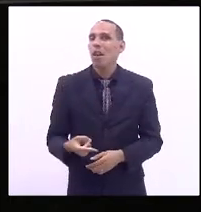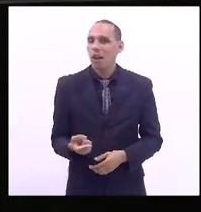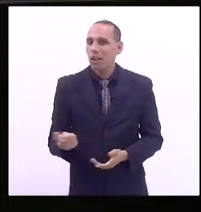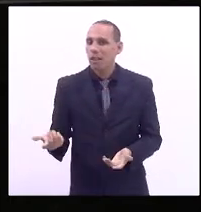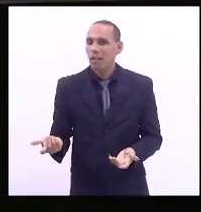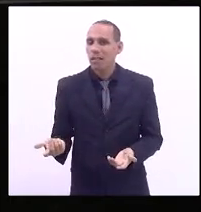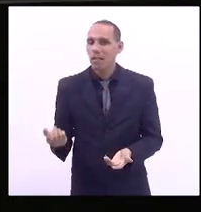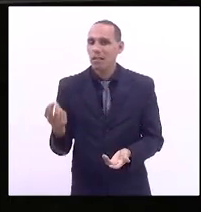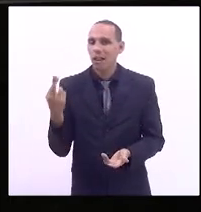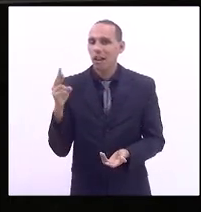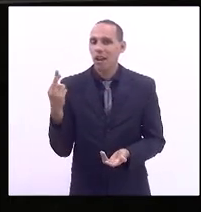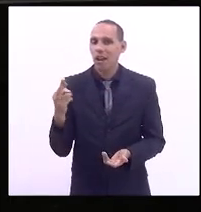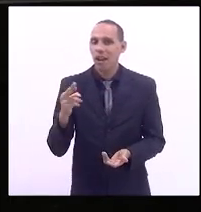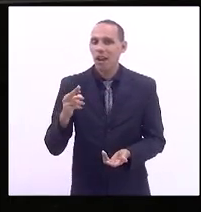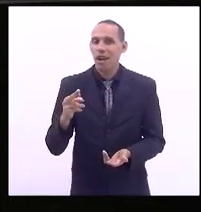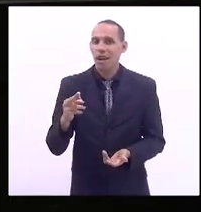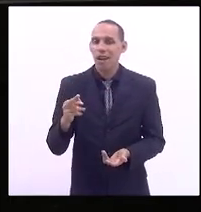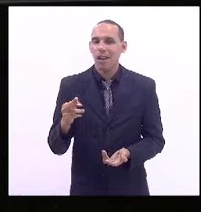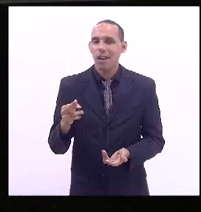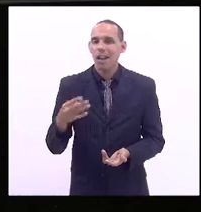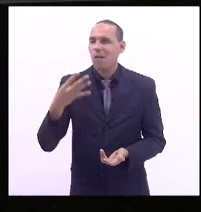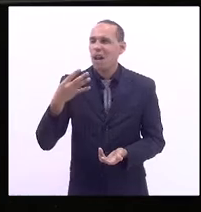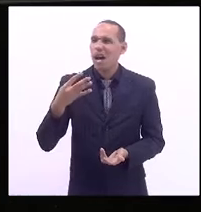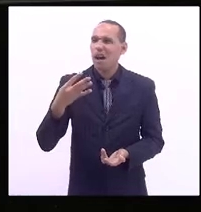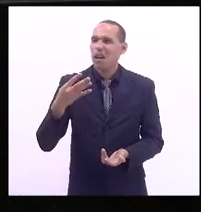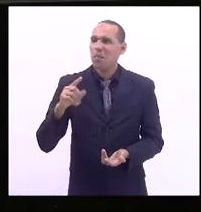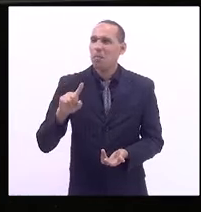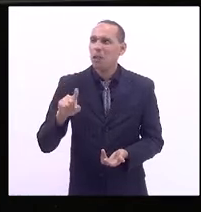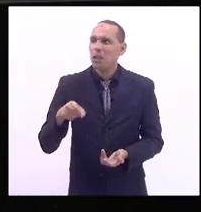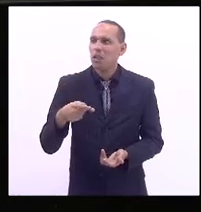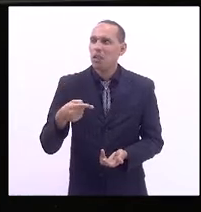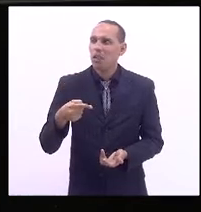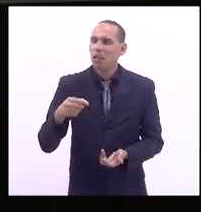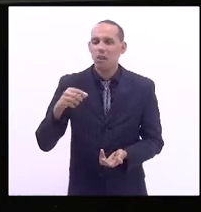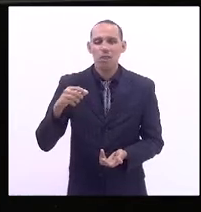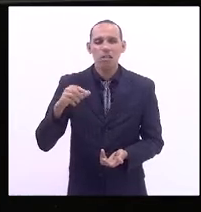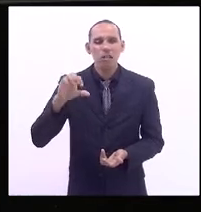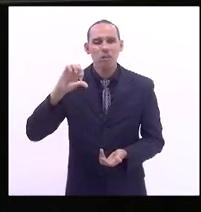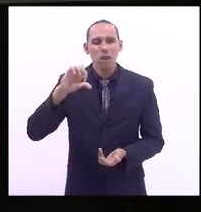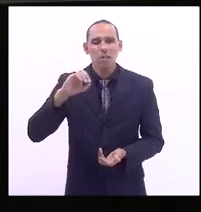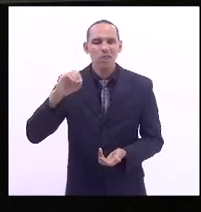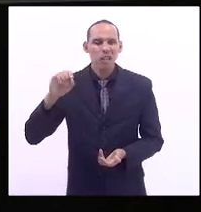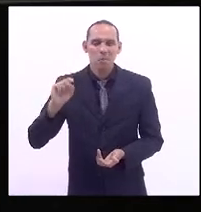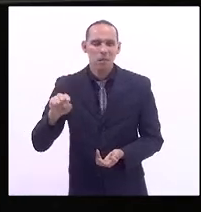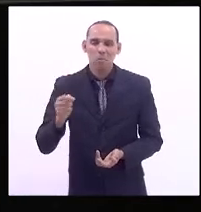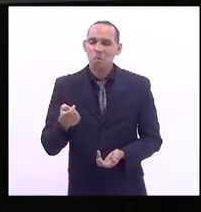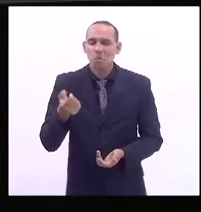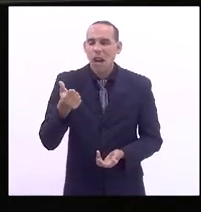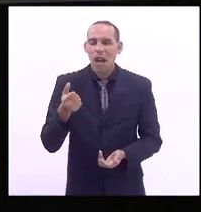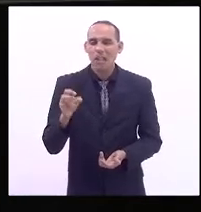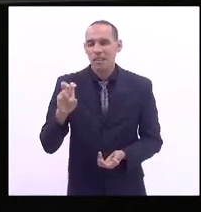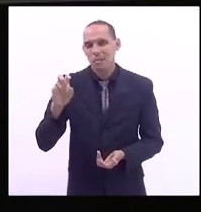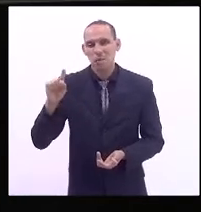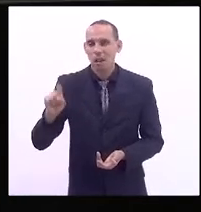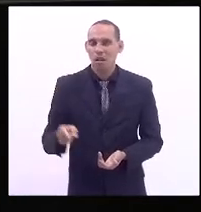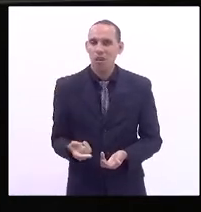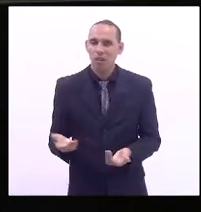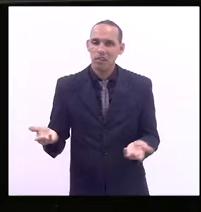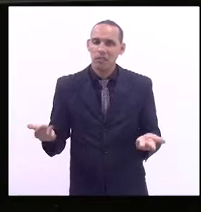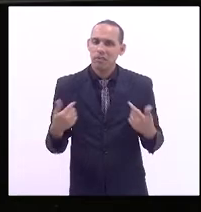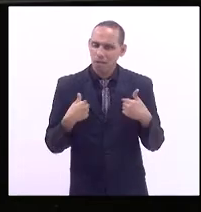de reais não é daí de Cinco Folhas 4900000 que quase cinco milhões então eu vou